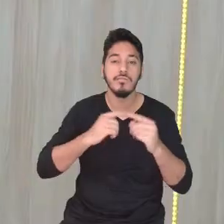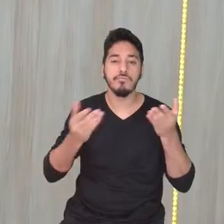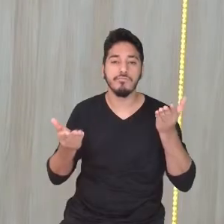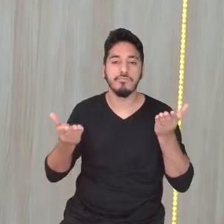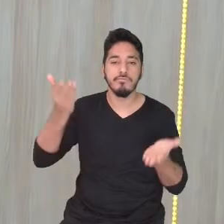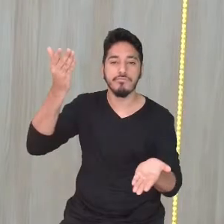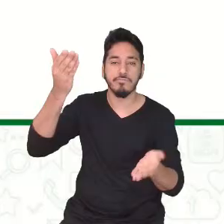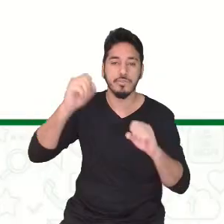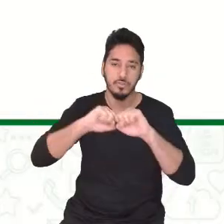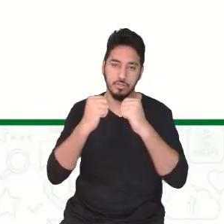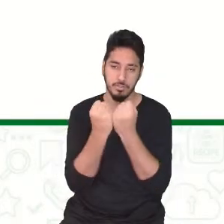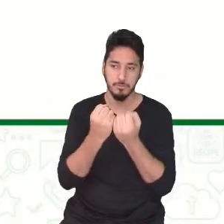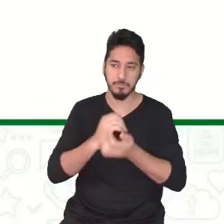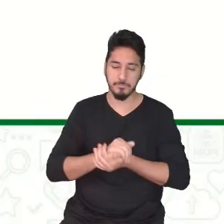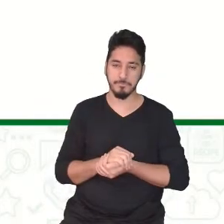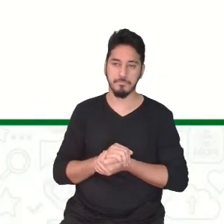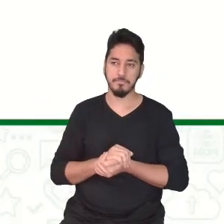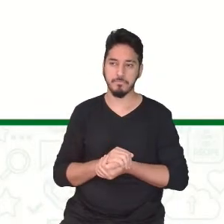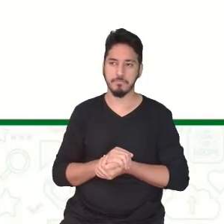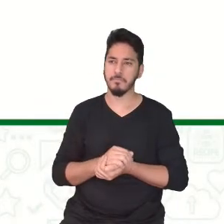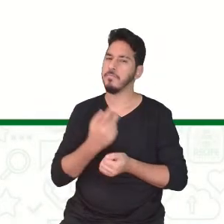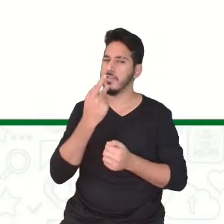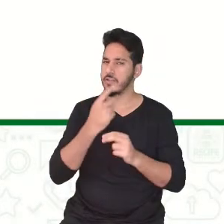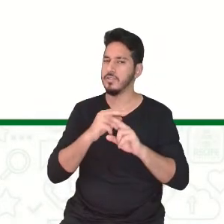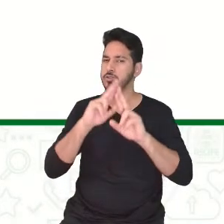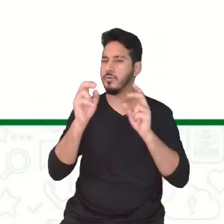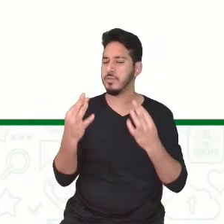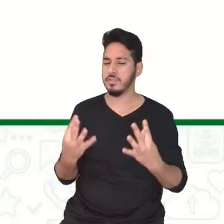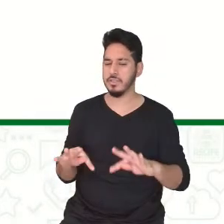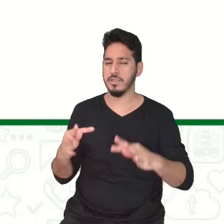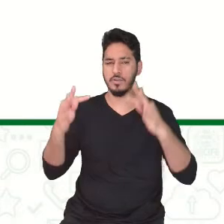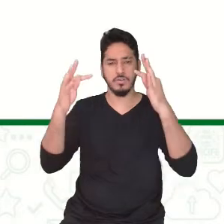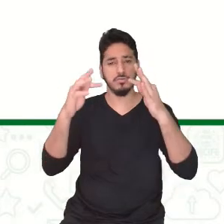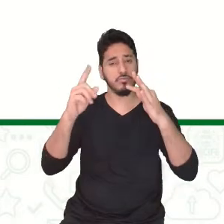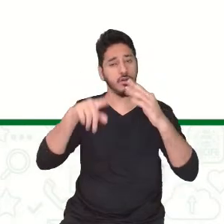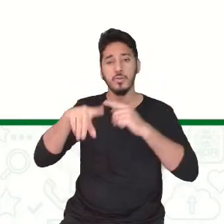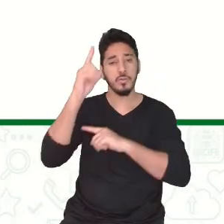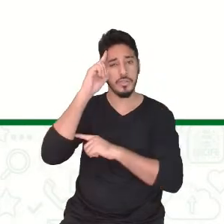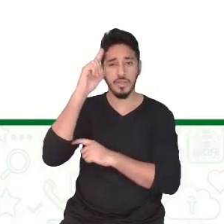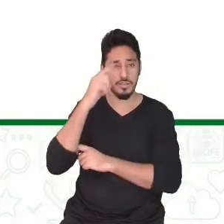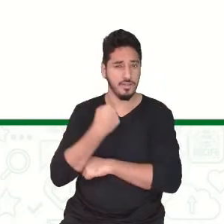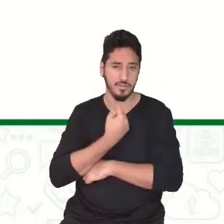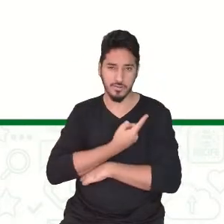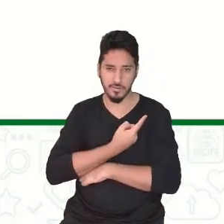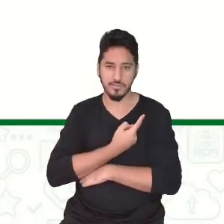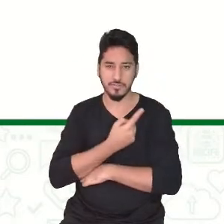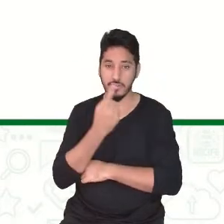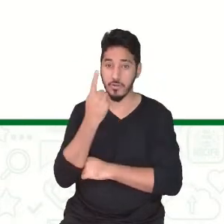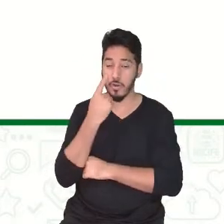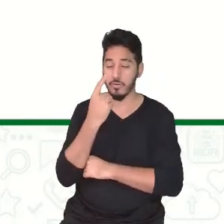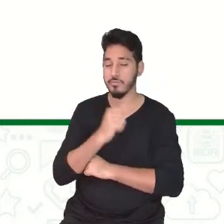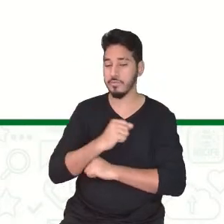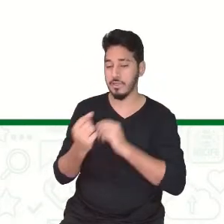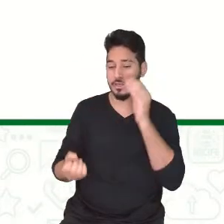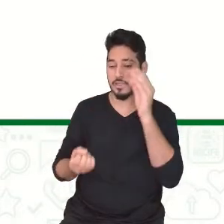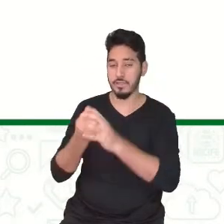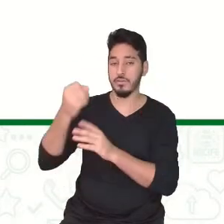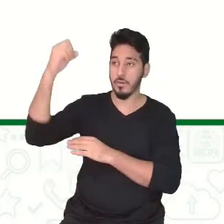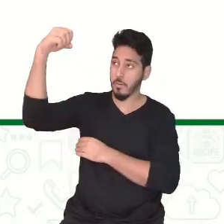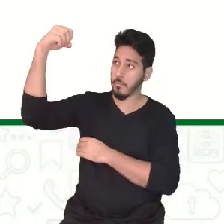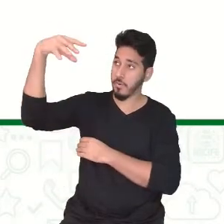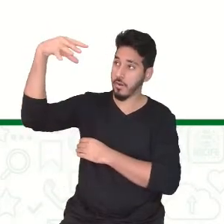social, tá? Então, falar da tecnologia é falar que ela está em nosso cotidiano, desde a criação da lâmpada